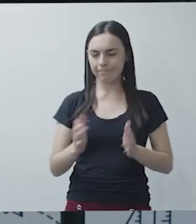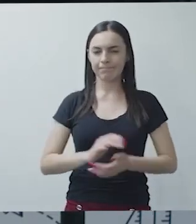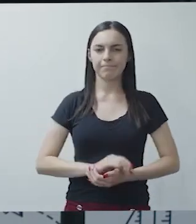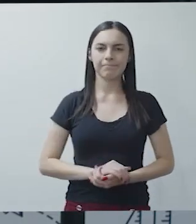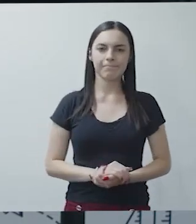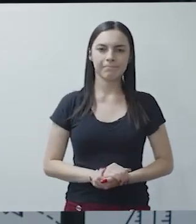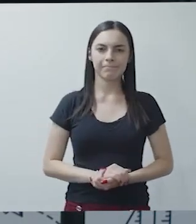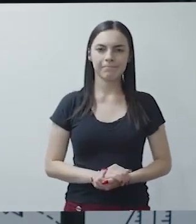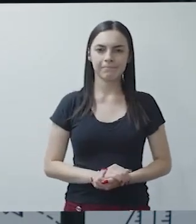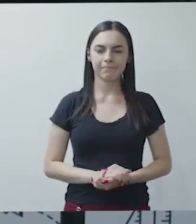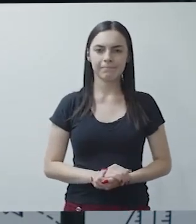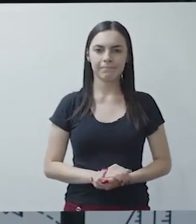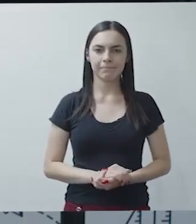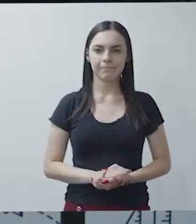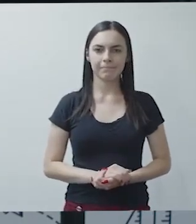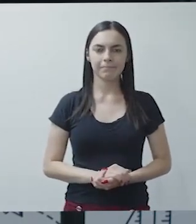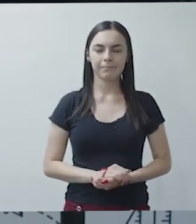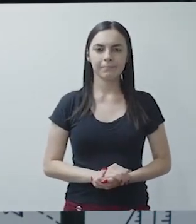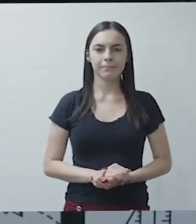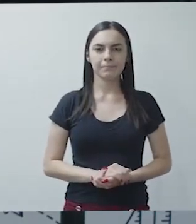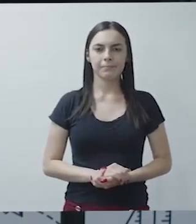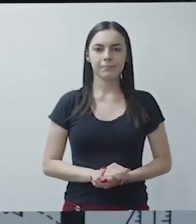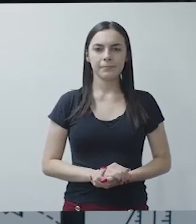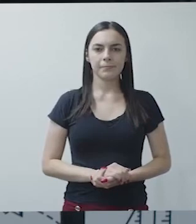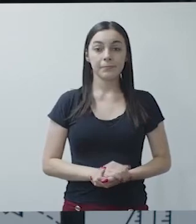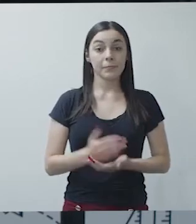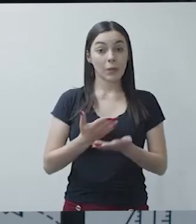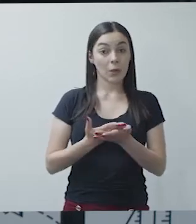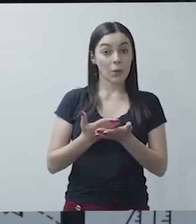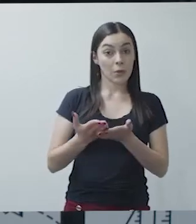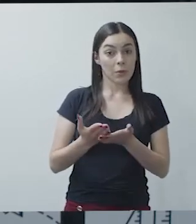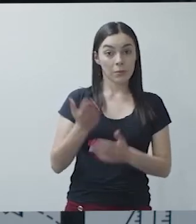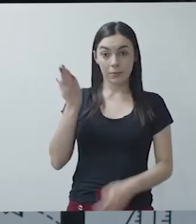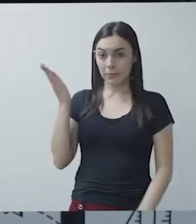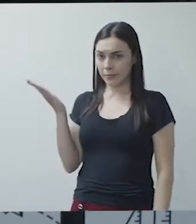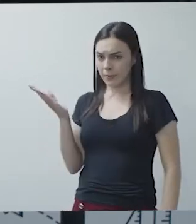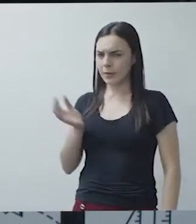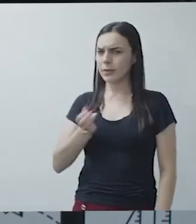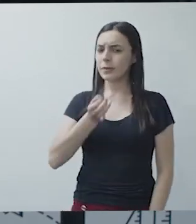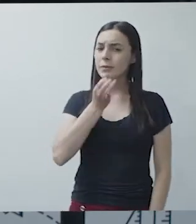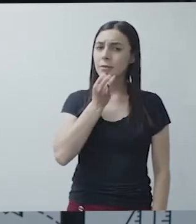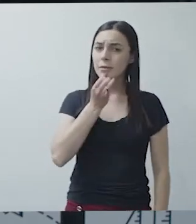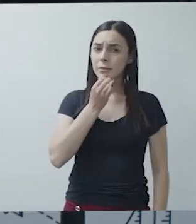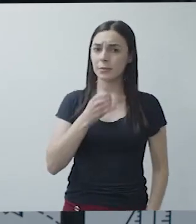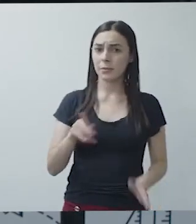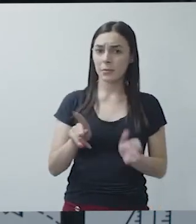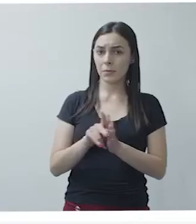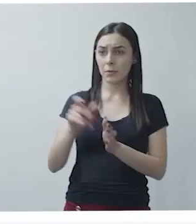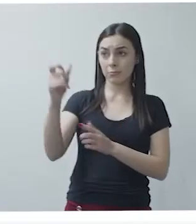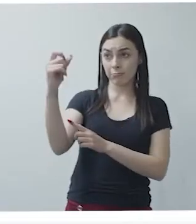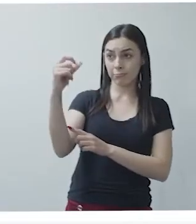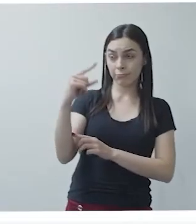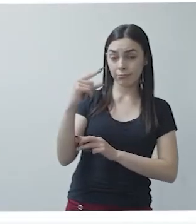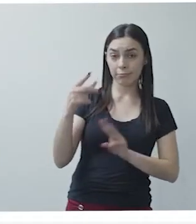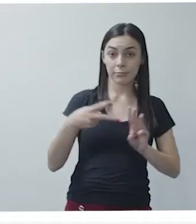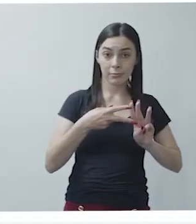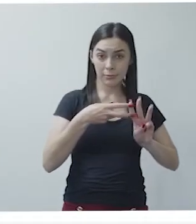Por início, eles começaram com este relógio. Este aqui é um exemplo de um relógio solar indígena,